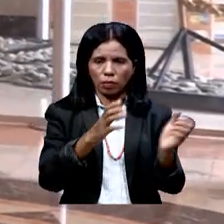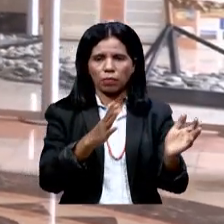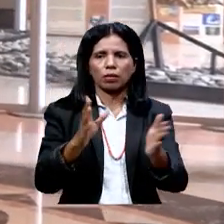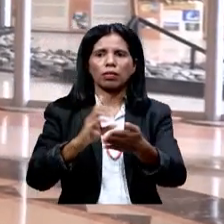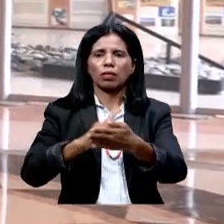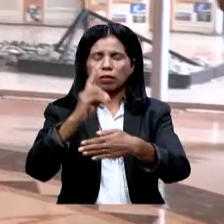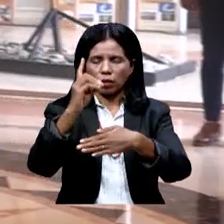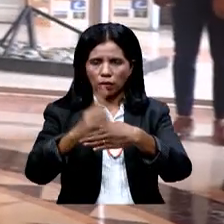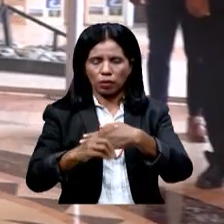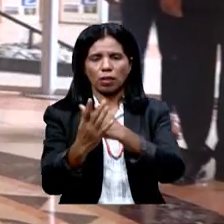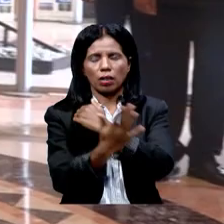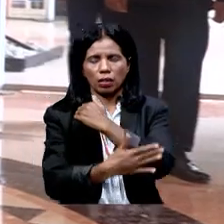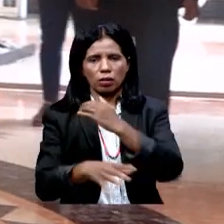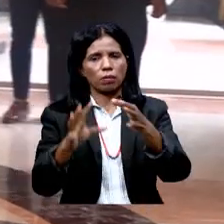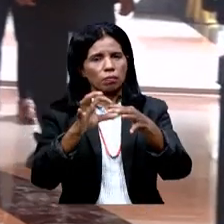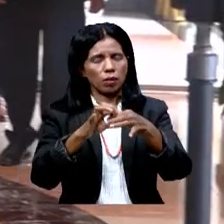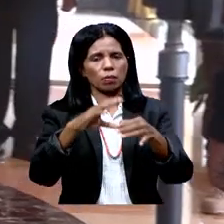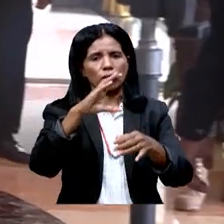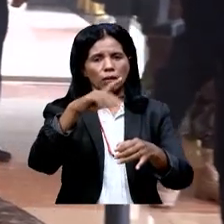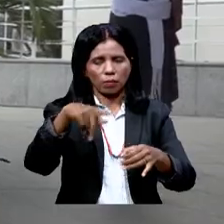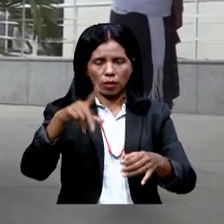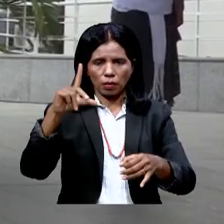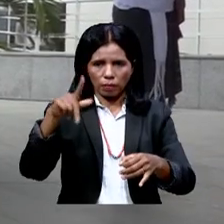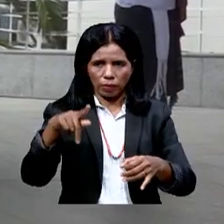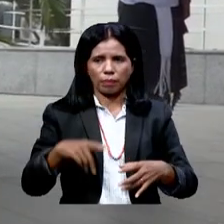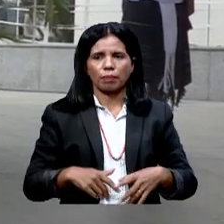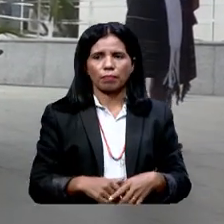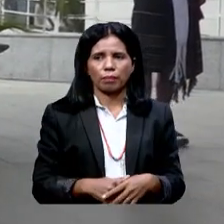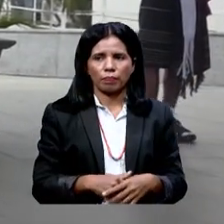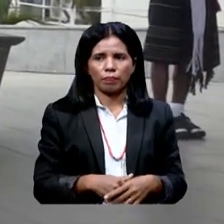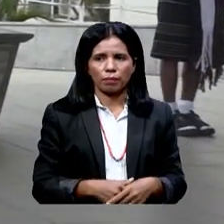desenvolvimento iha nasang membro CPLP. Luciano Amaral, Adair Tusimenes, ZMN.